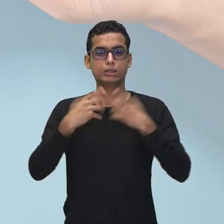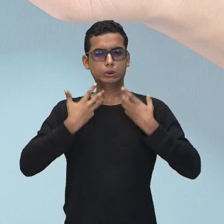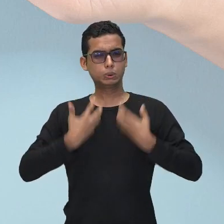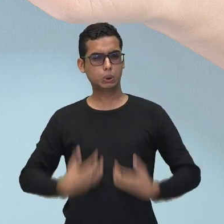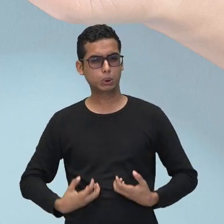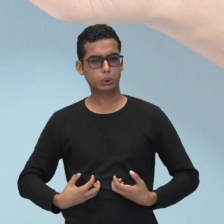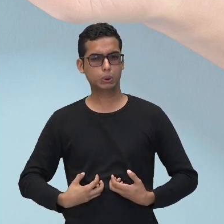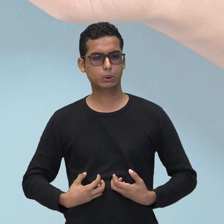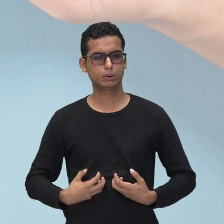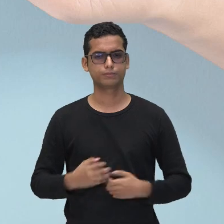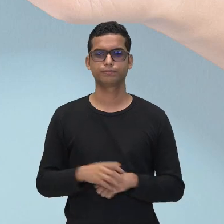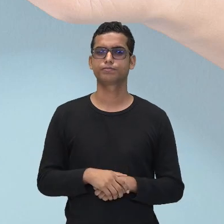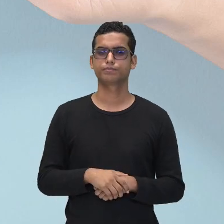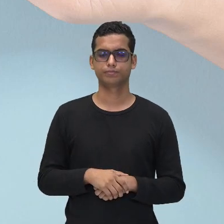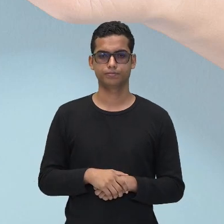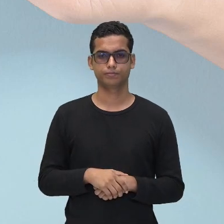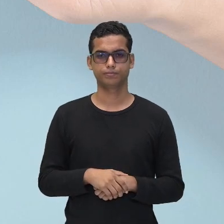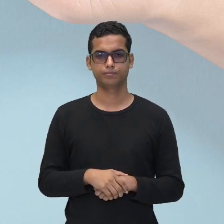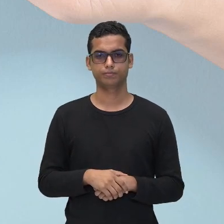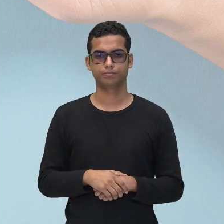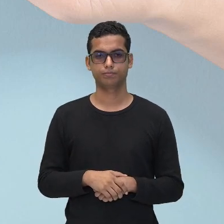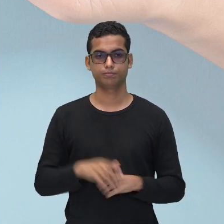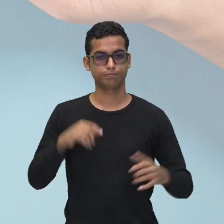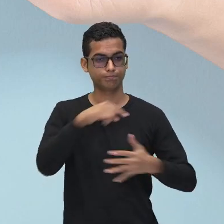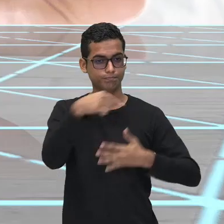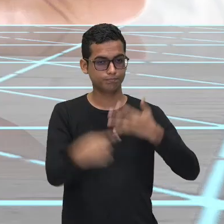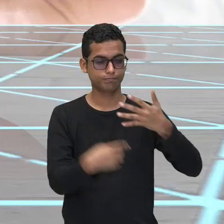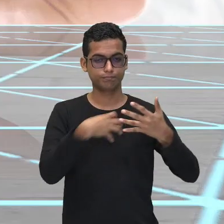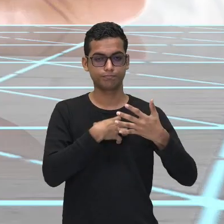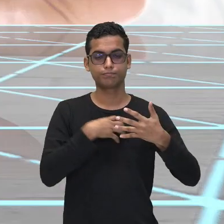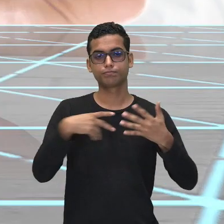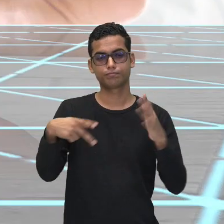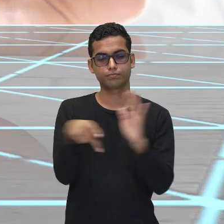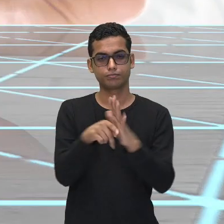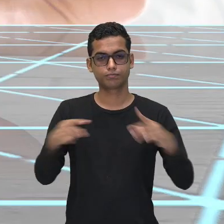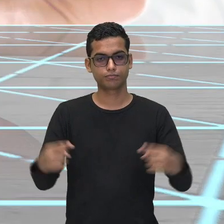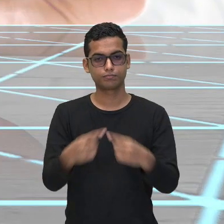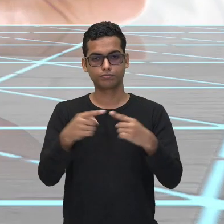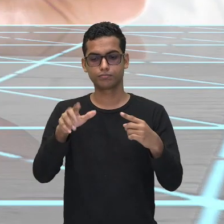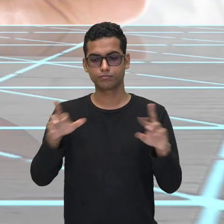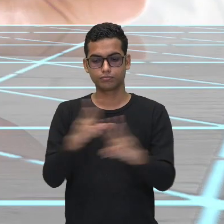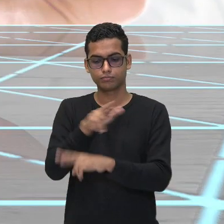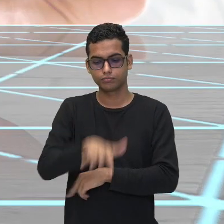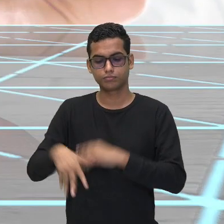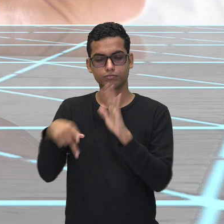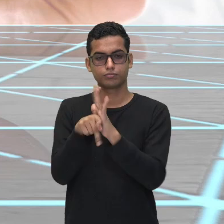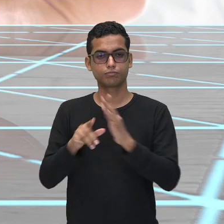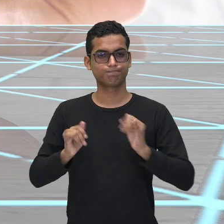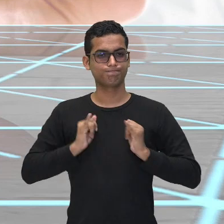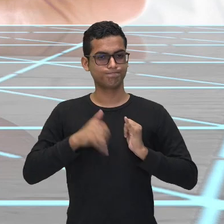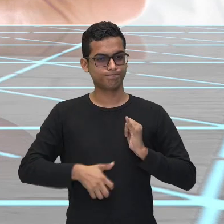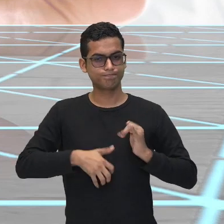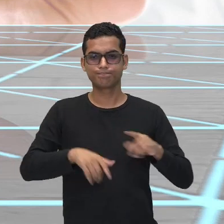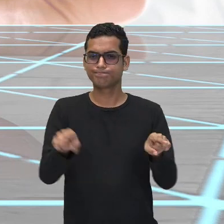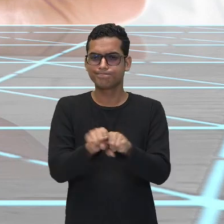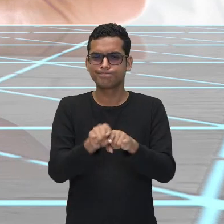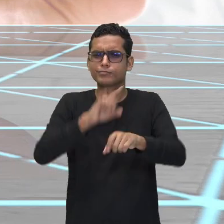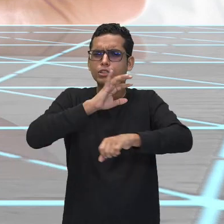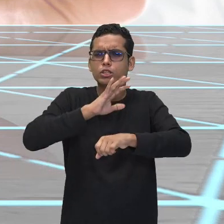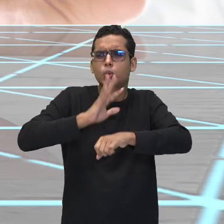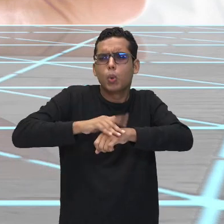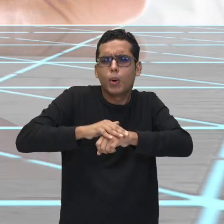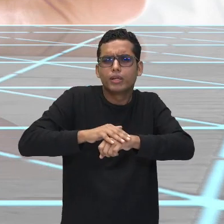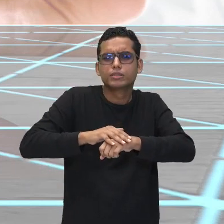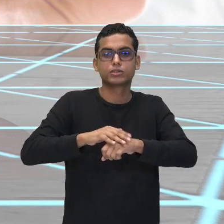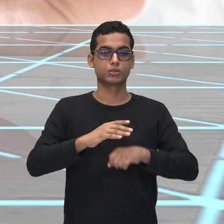doenças relacionadas ao sedentarismo, nós vamos falar também sobre doenças cardiovasculares, que é um termo bem amplo para